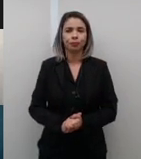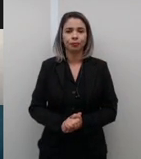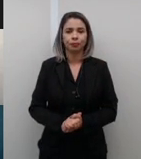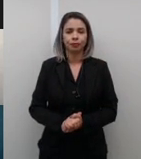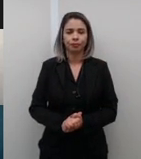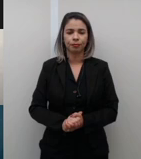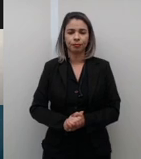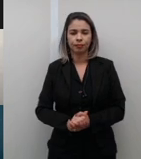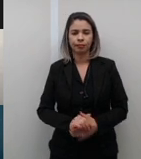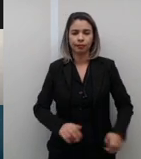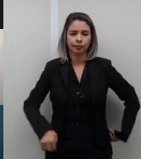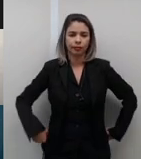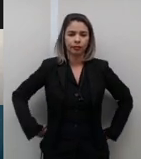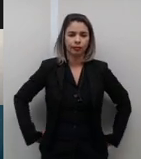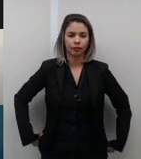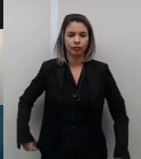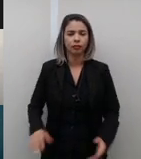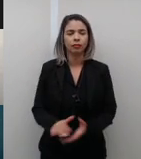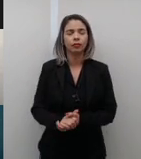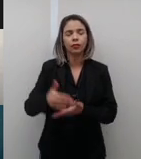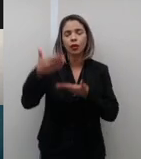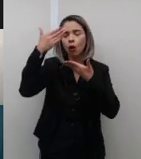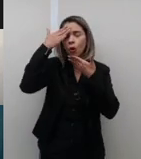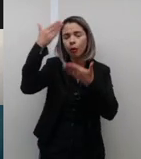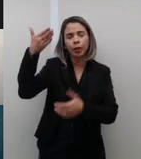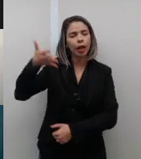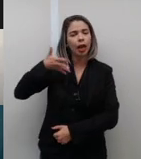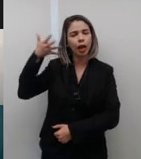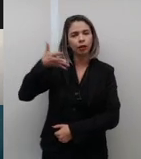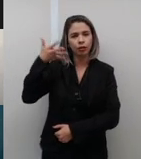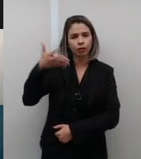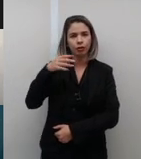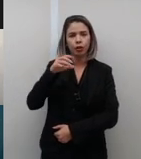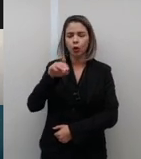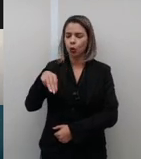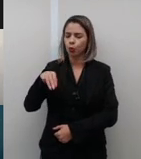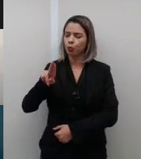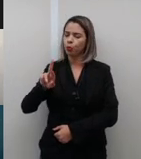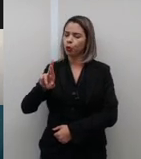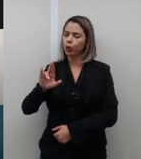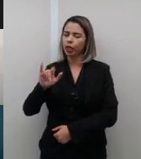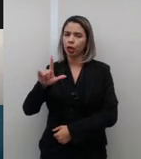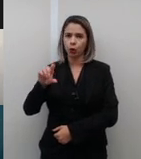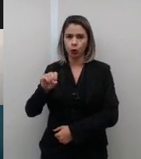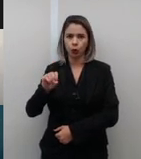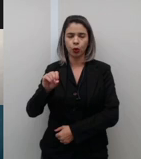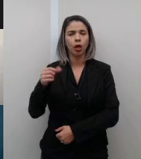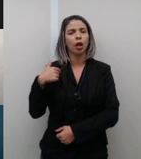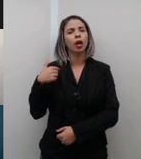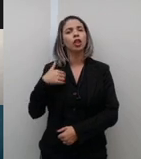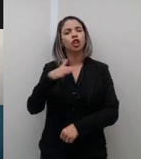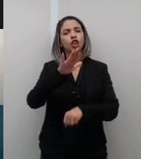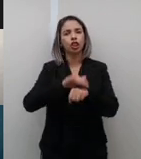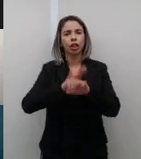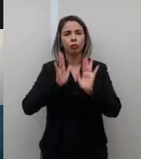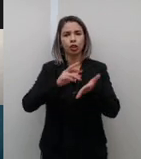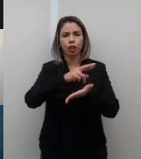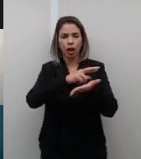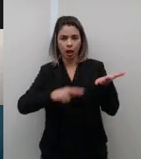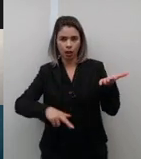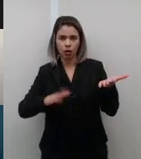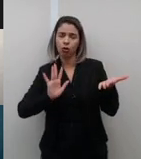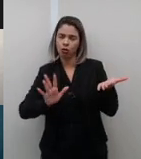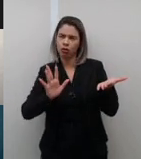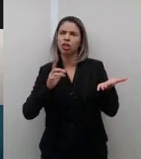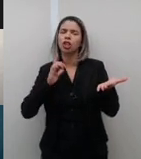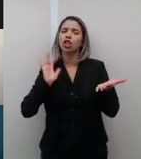Comendo, doutor Murilo, pela sustentação oral. Eu passo a palavra ao eminente relator. Já adianto que devo pedir vista dos autos